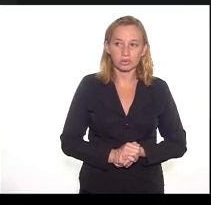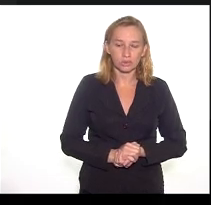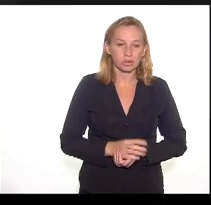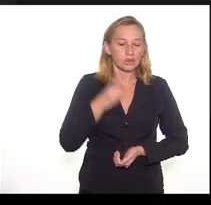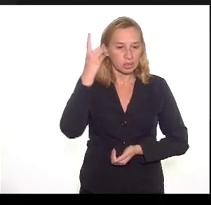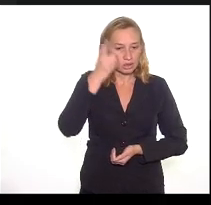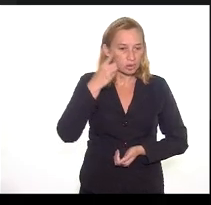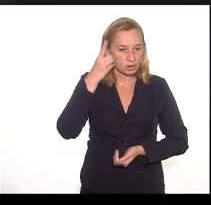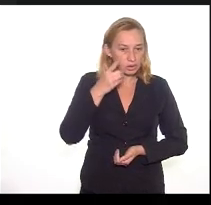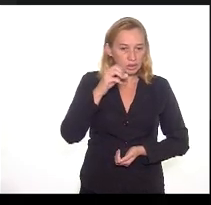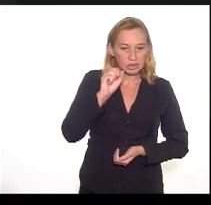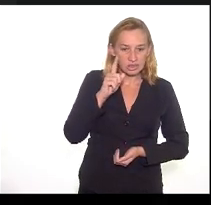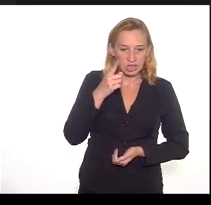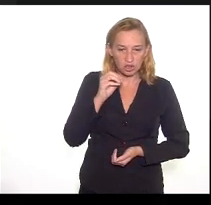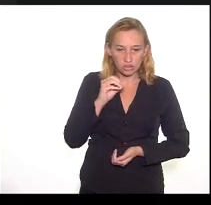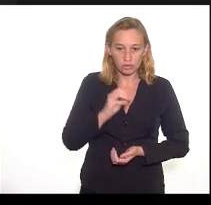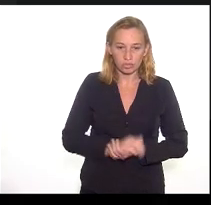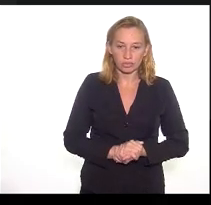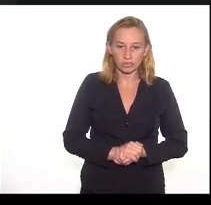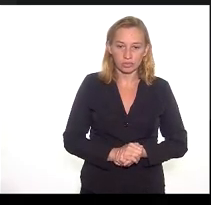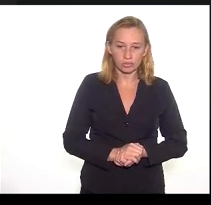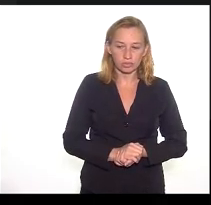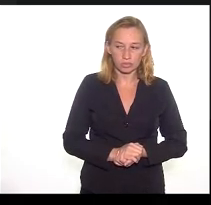Deputado Sérgio Fernandes.